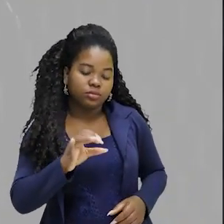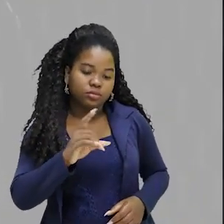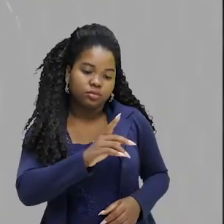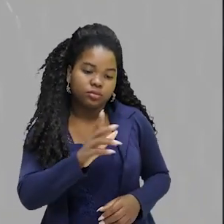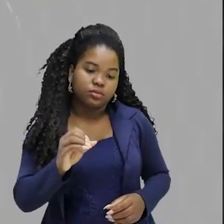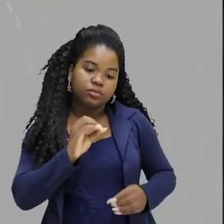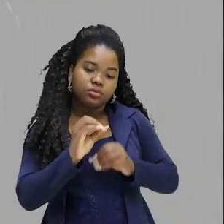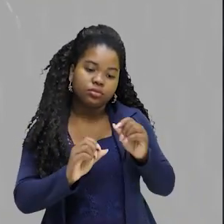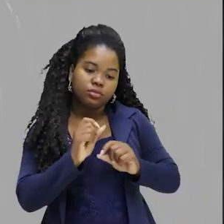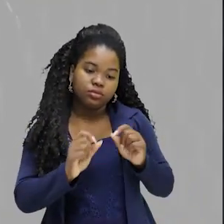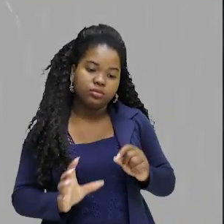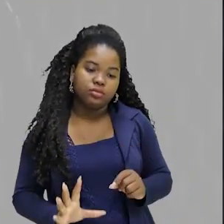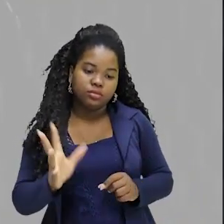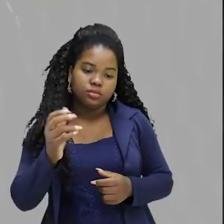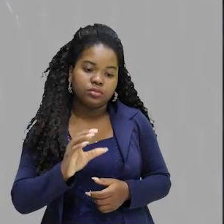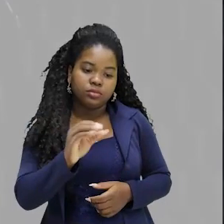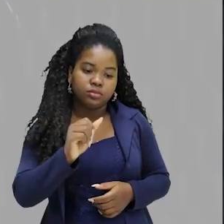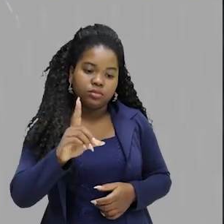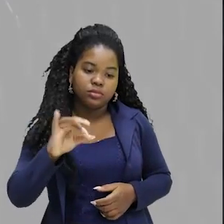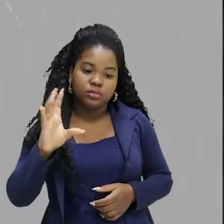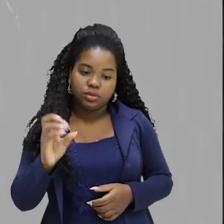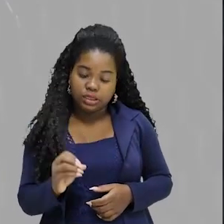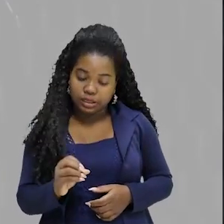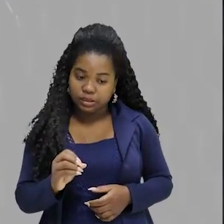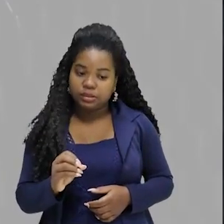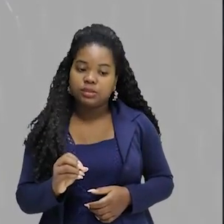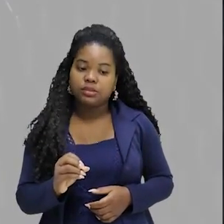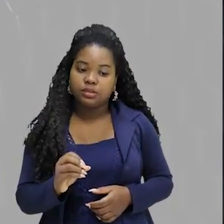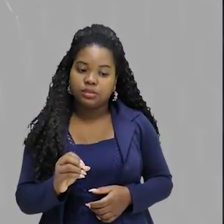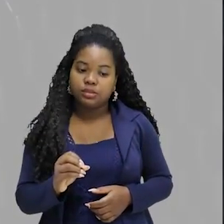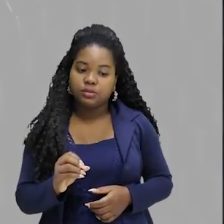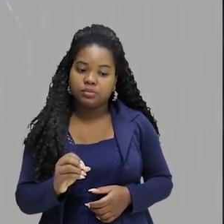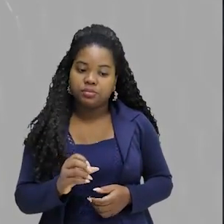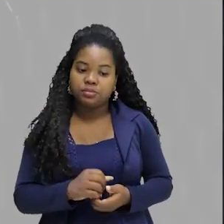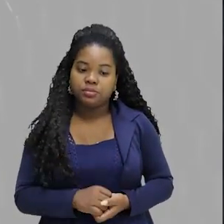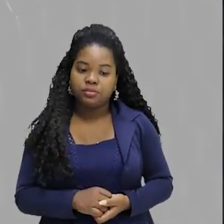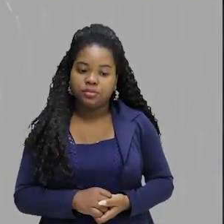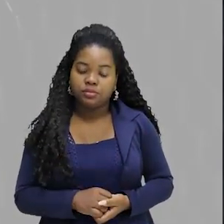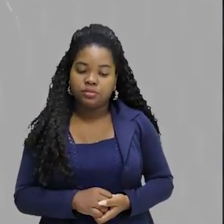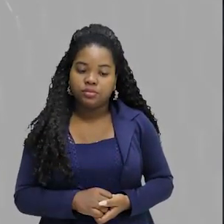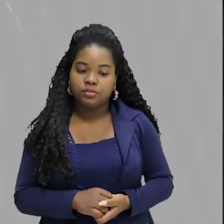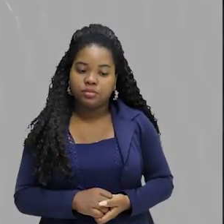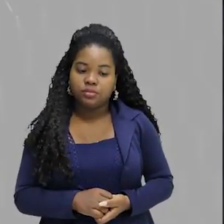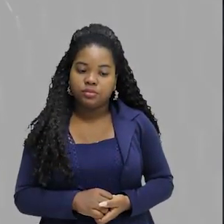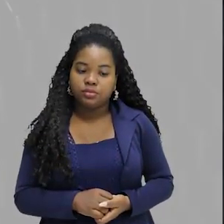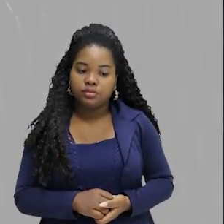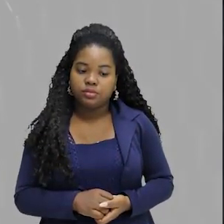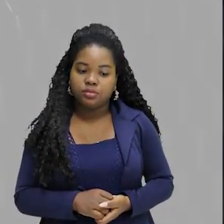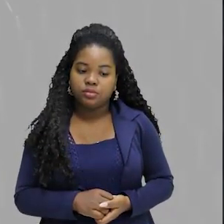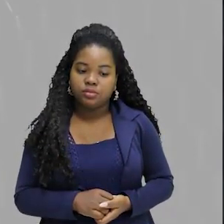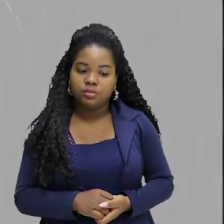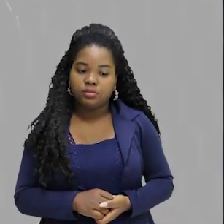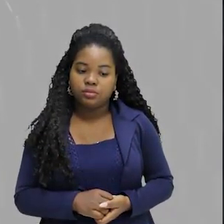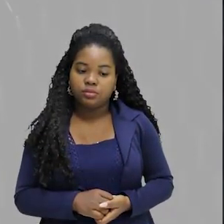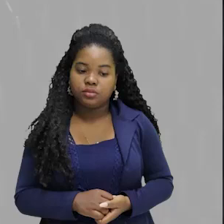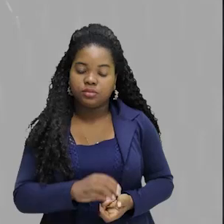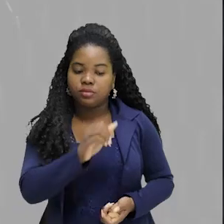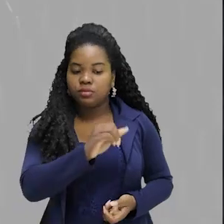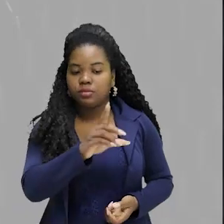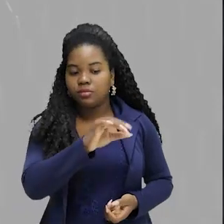que ele vai gerar? Ácido carboxílico. Aldeído oxida-se